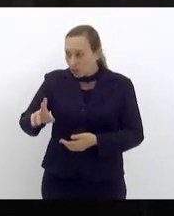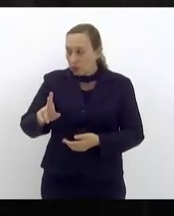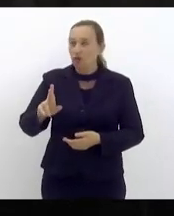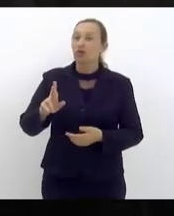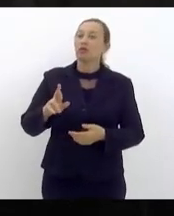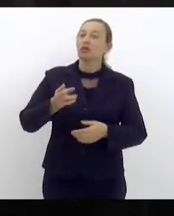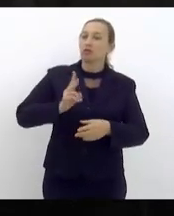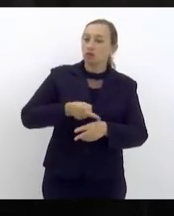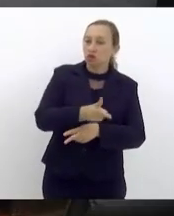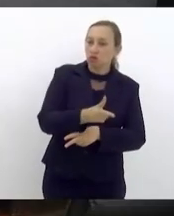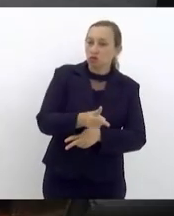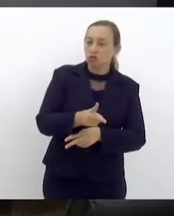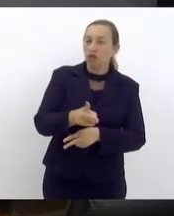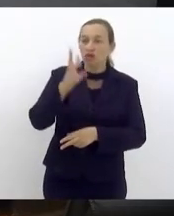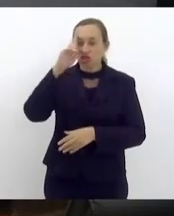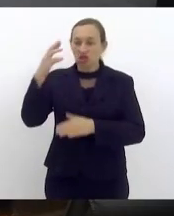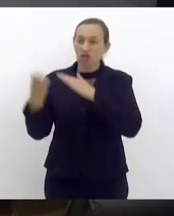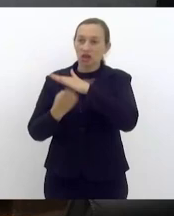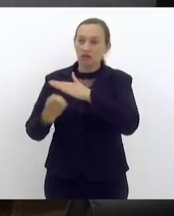de ônibus saem